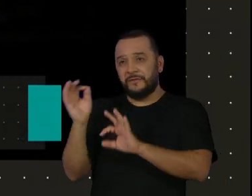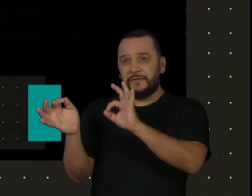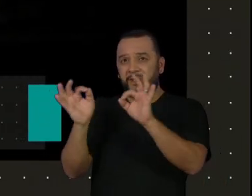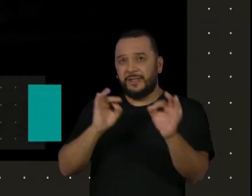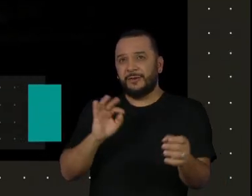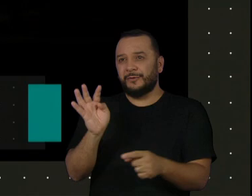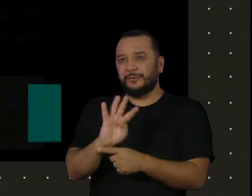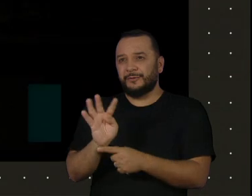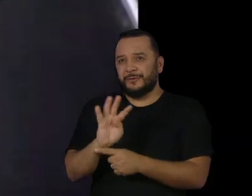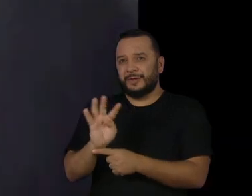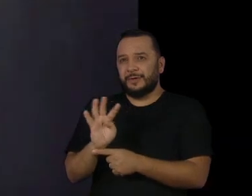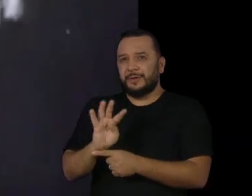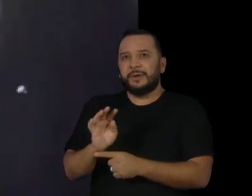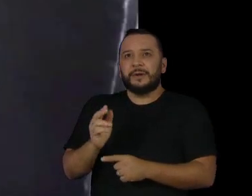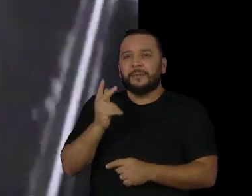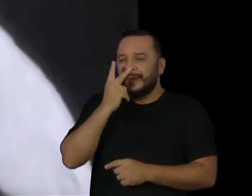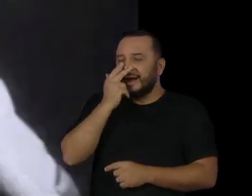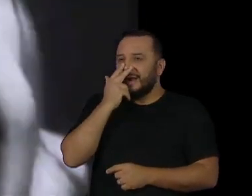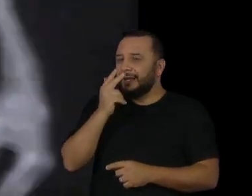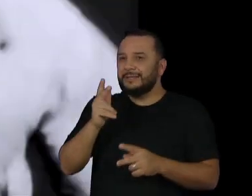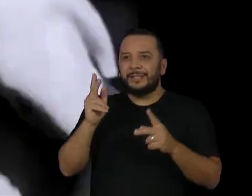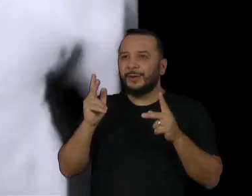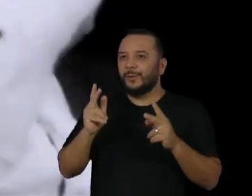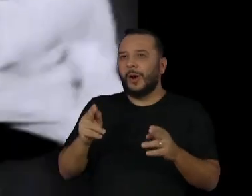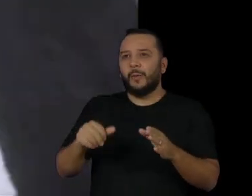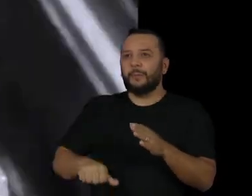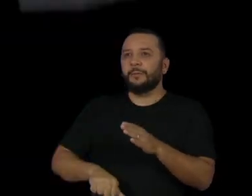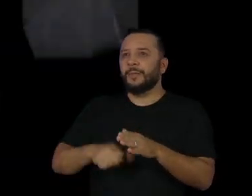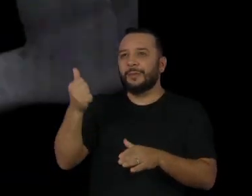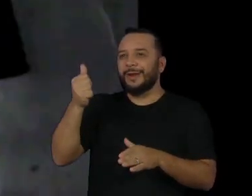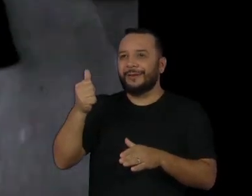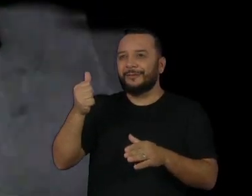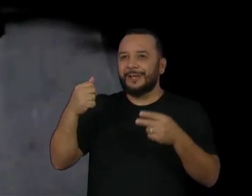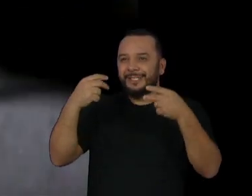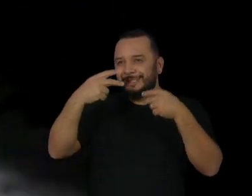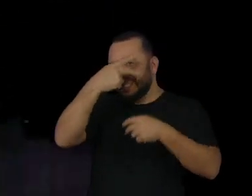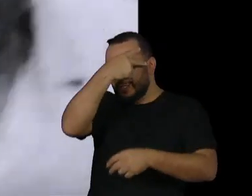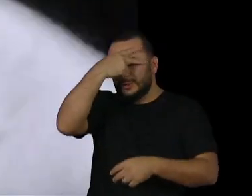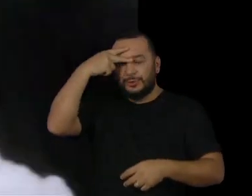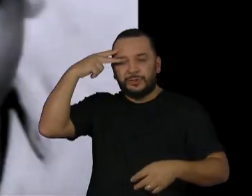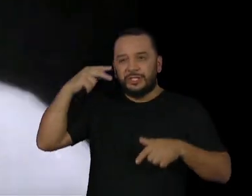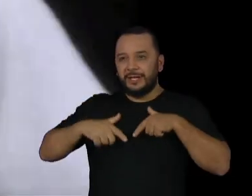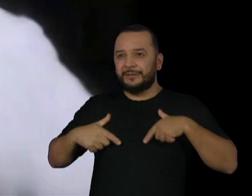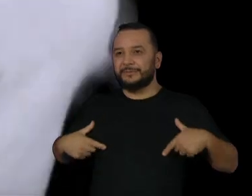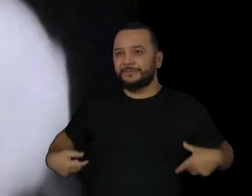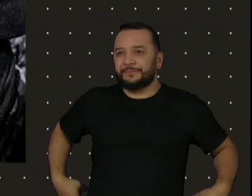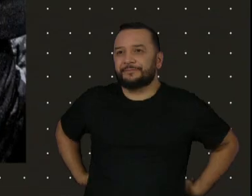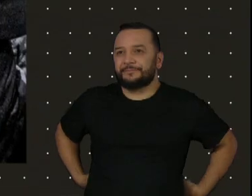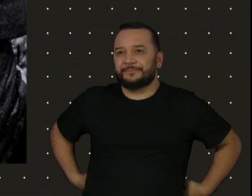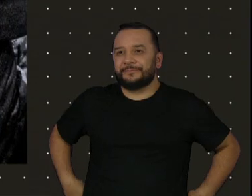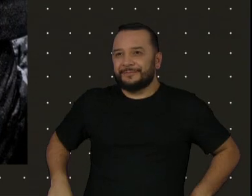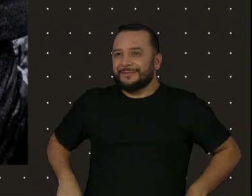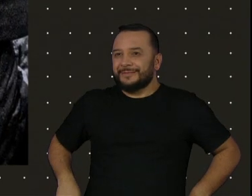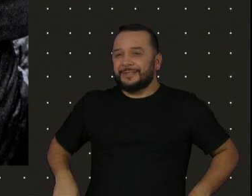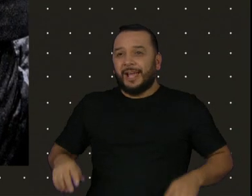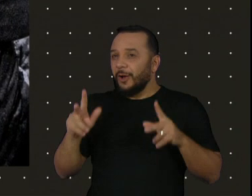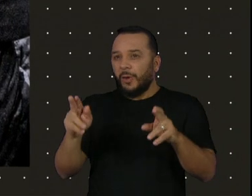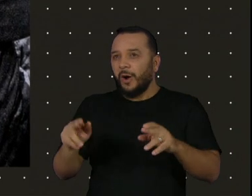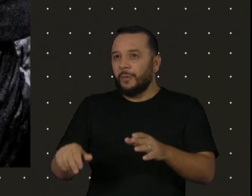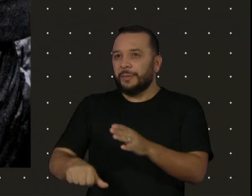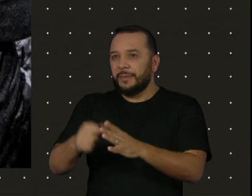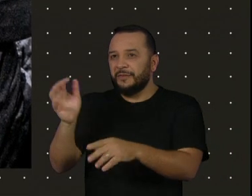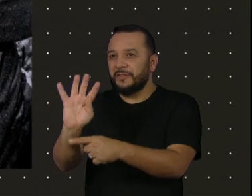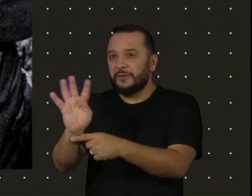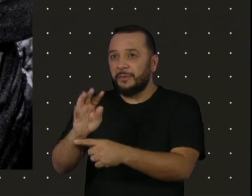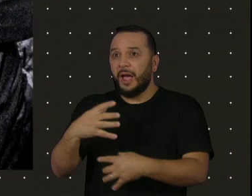eu estivesse experimentando o primeiro sutiã. Esse é o maior elogio da minha vida. Uma opinião tão espontânea, tão simples, mas